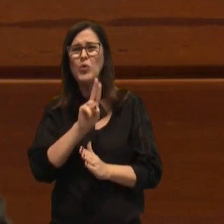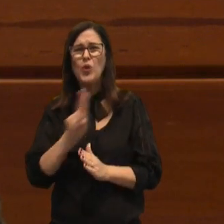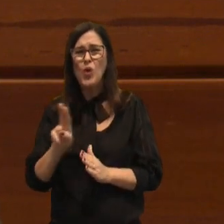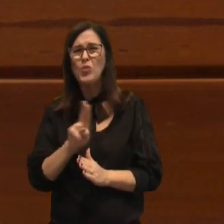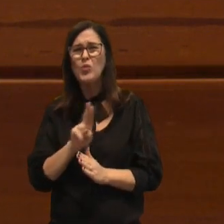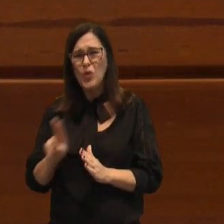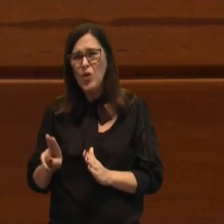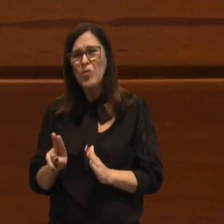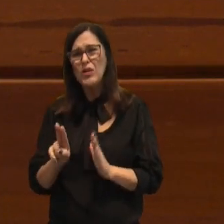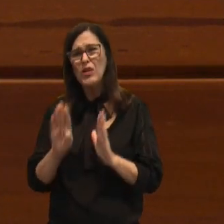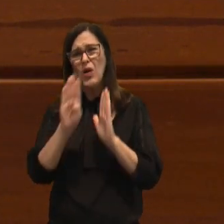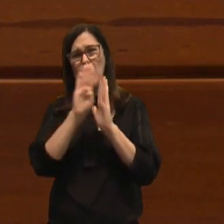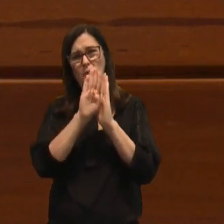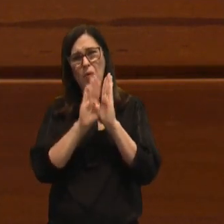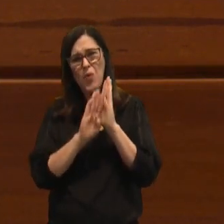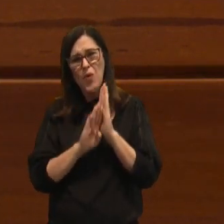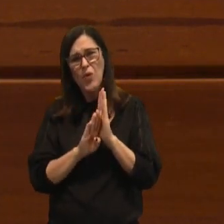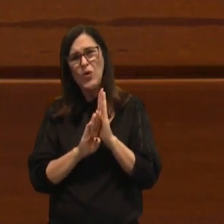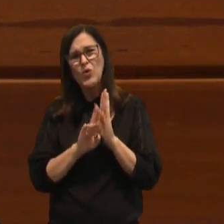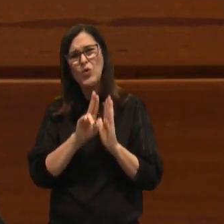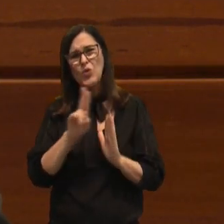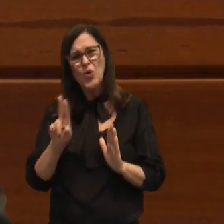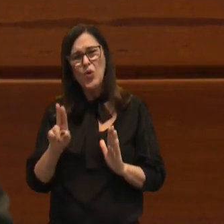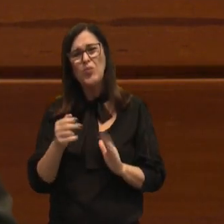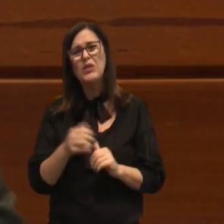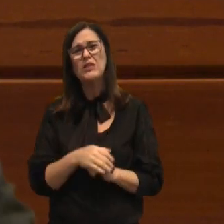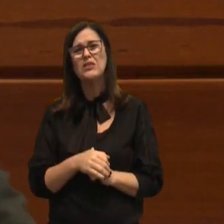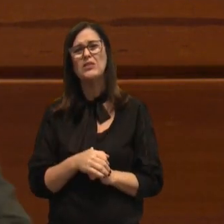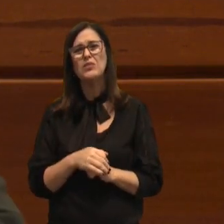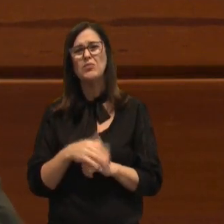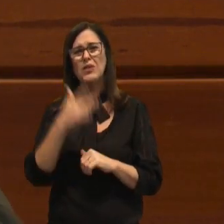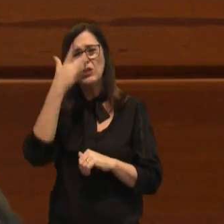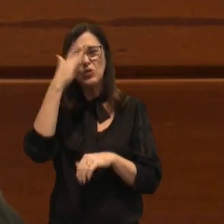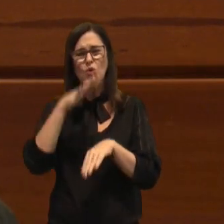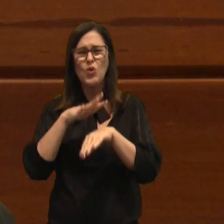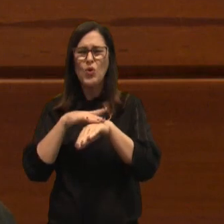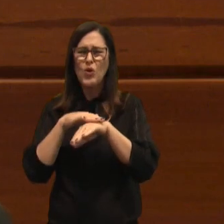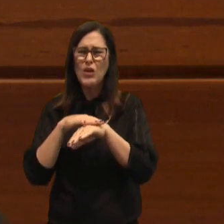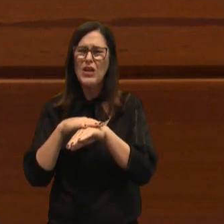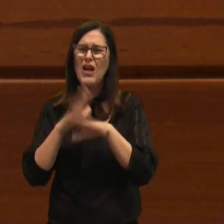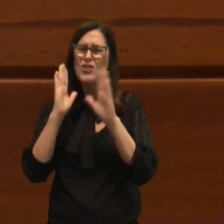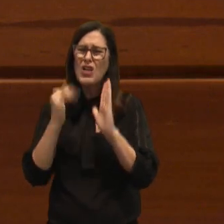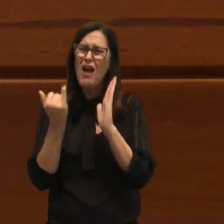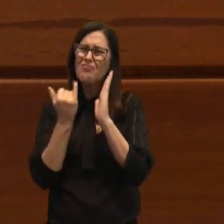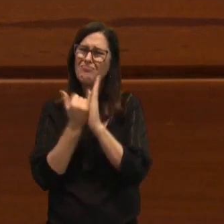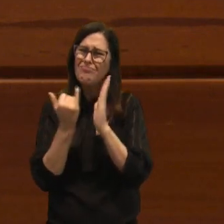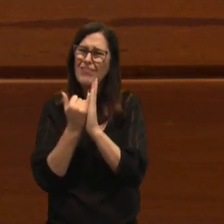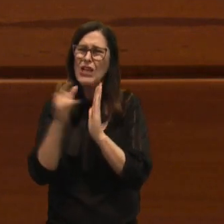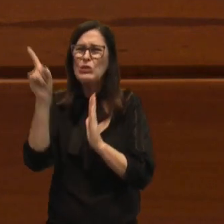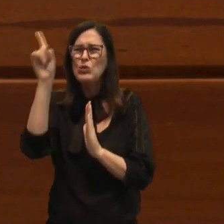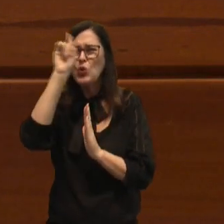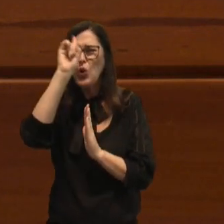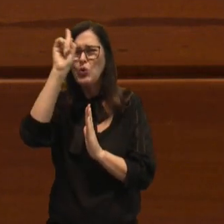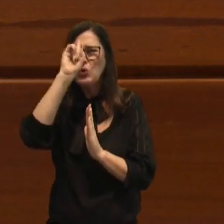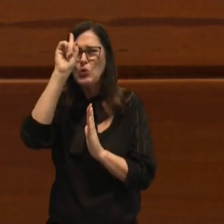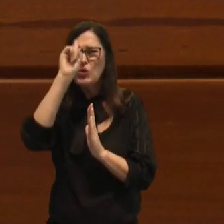estão mencionados ali, de números de irmãos do nosso boletim. Temos intercedido diariamente no culto de